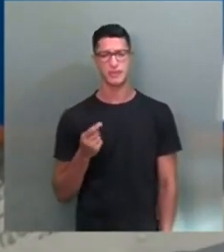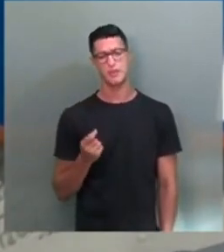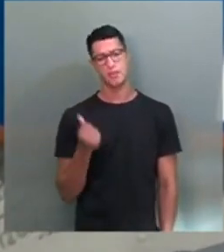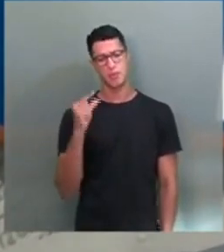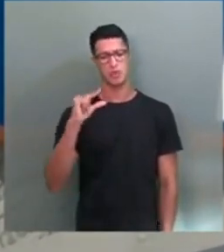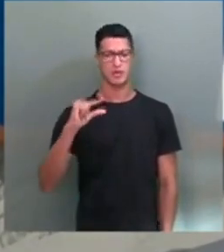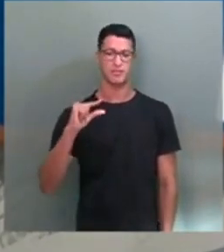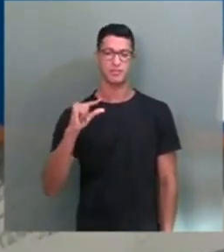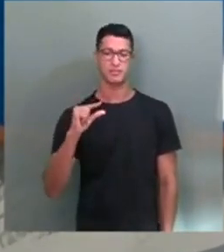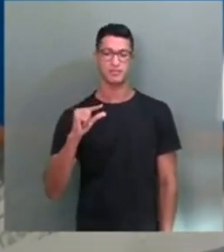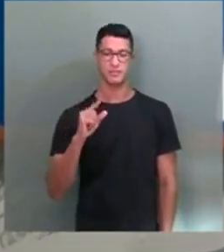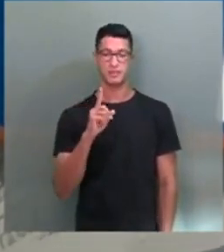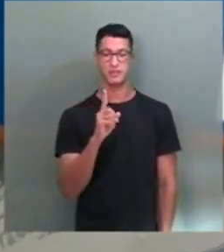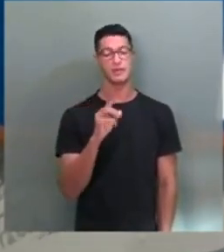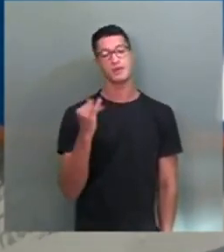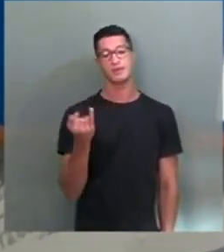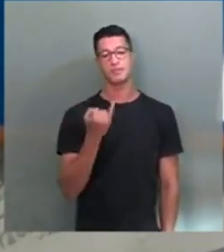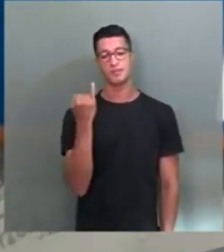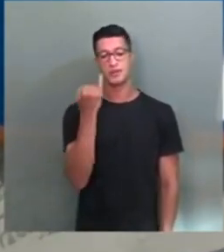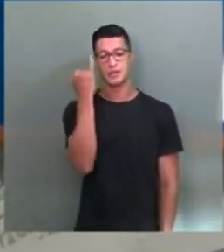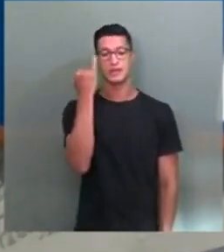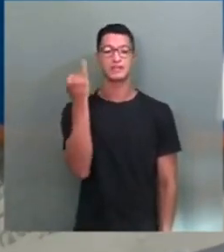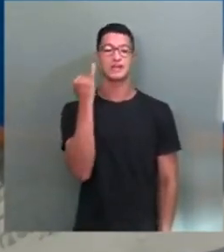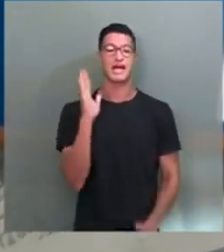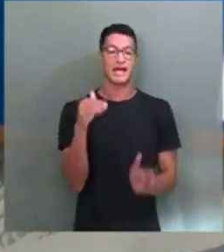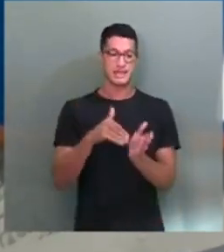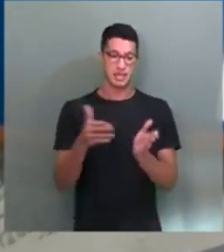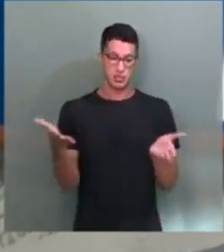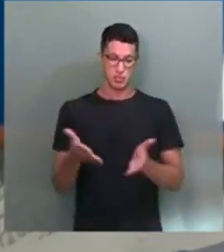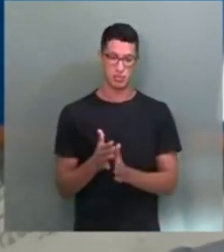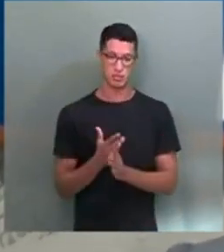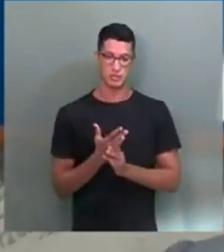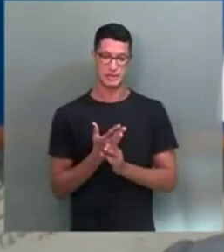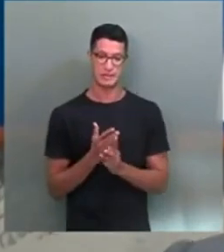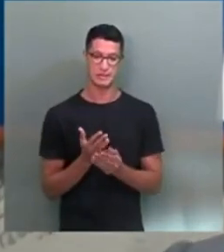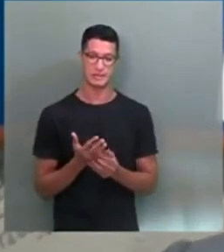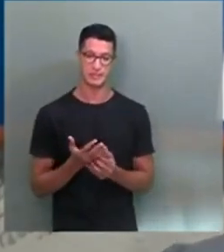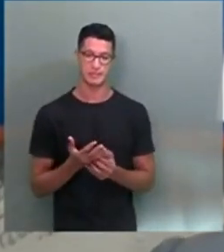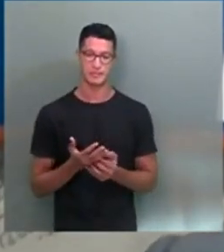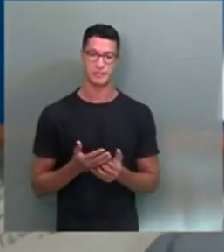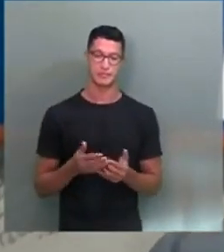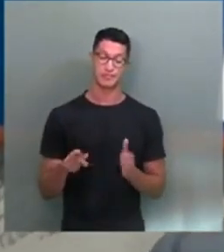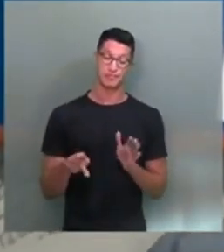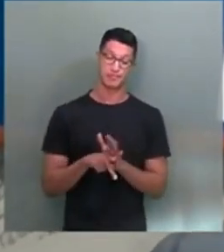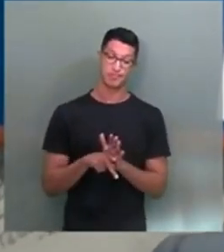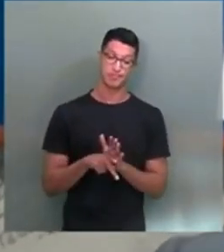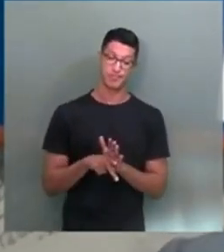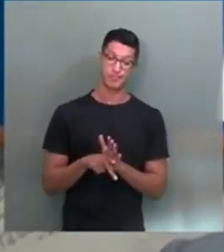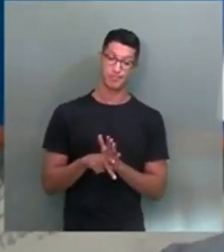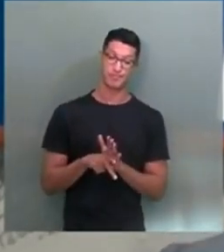pouco, porém muito importante até hoje, para